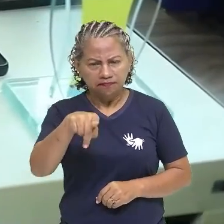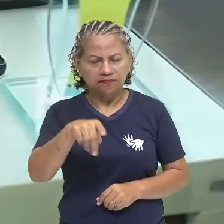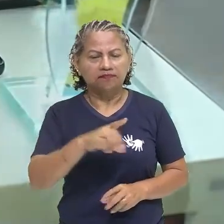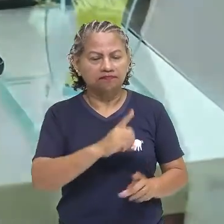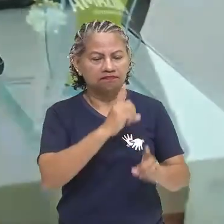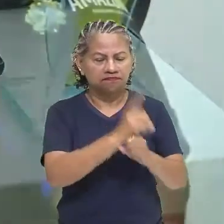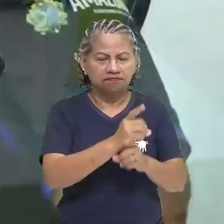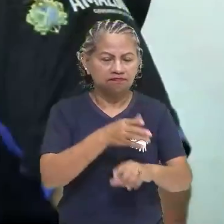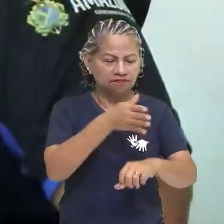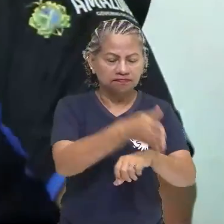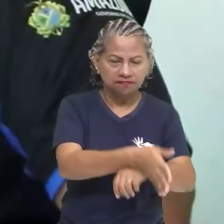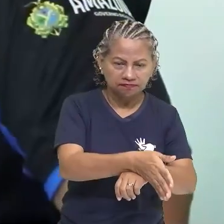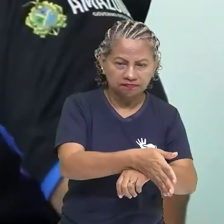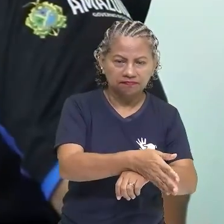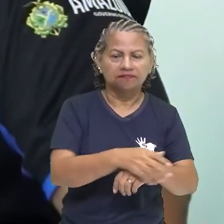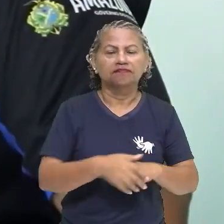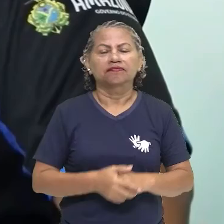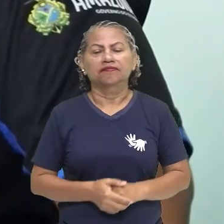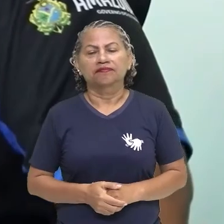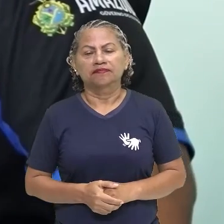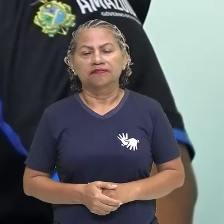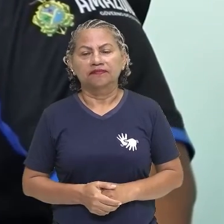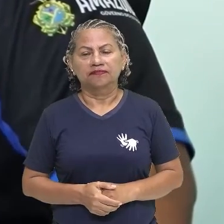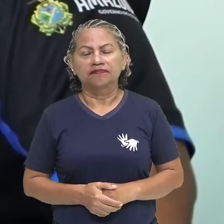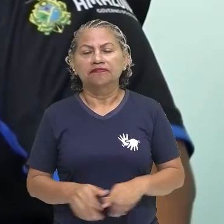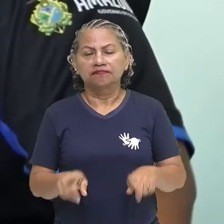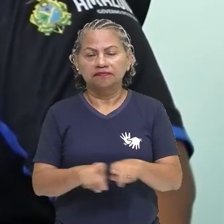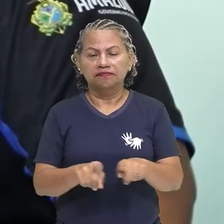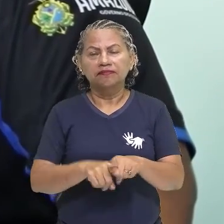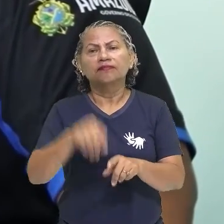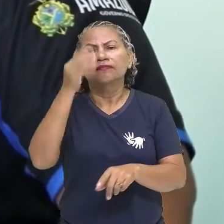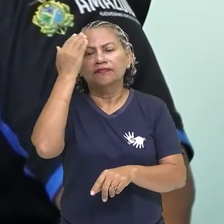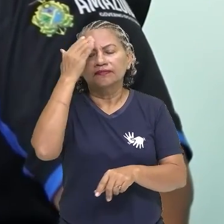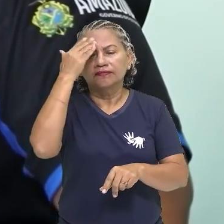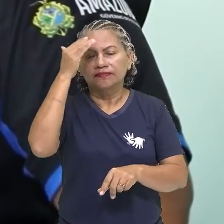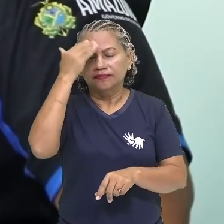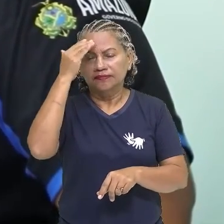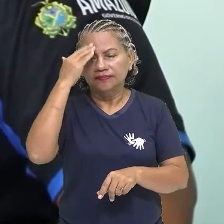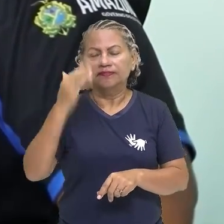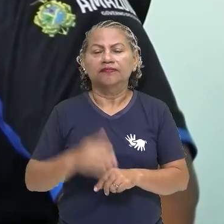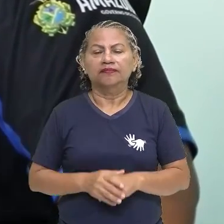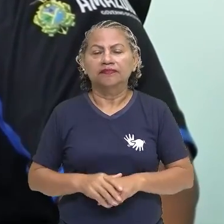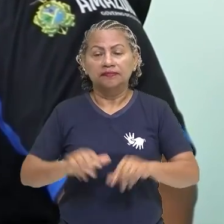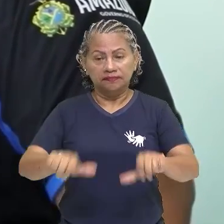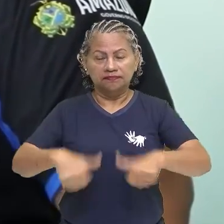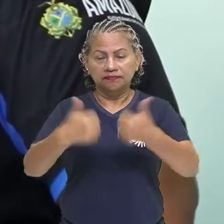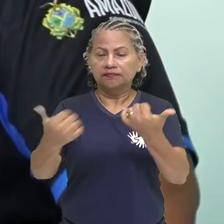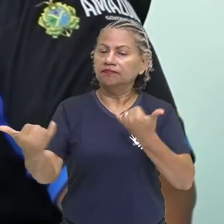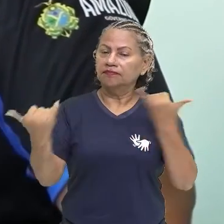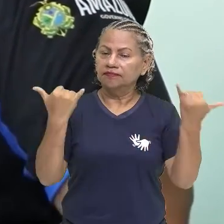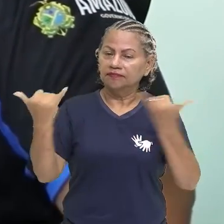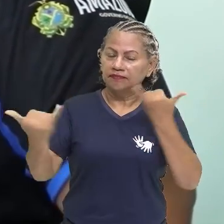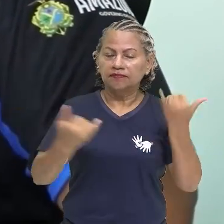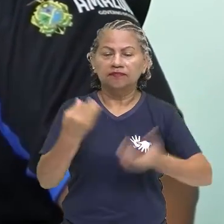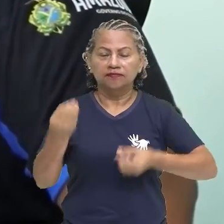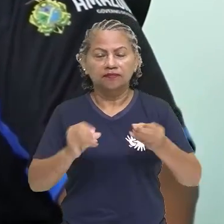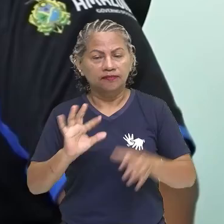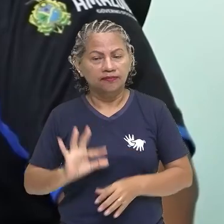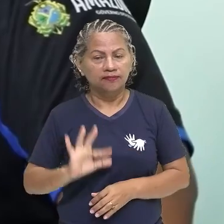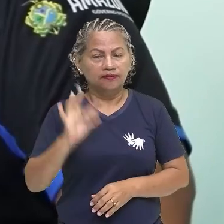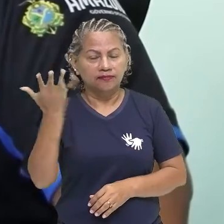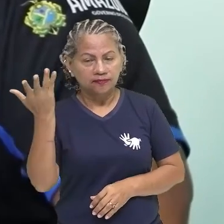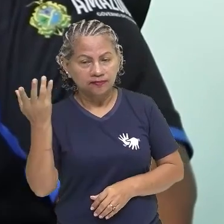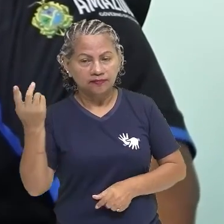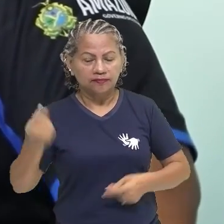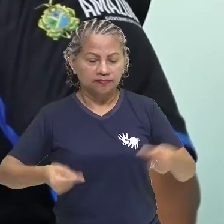gente, @faisp_am, e entender como é que funciona o nosso trabalho, entender como é que funciona o mercado